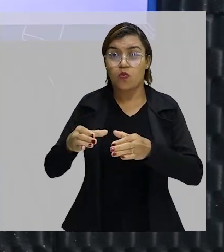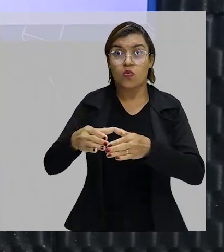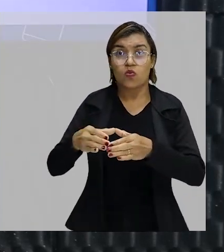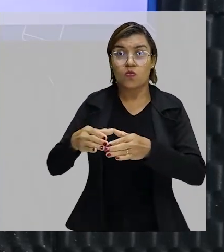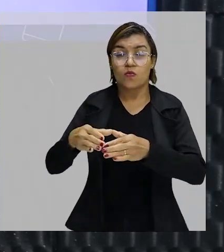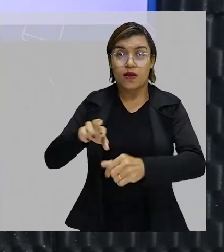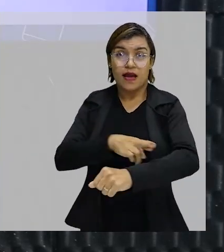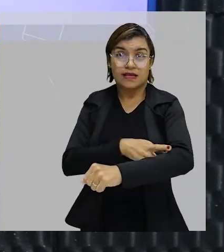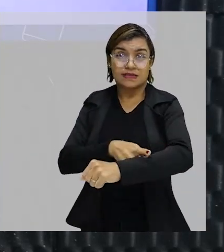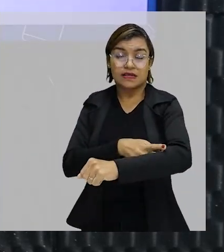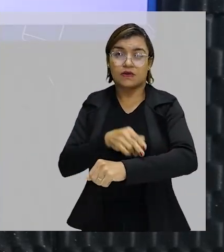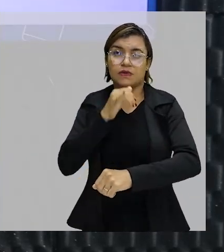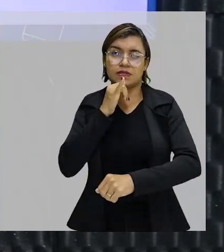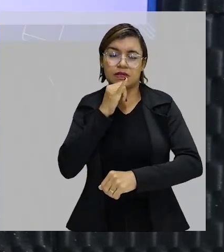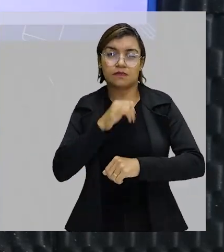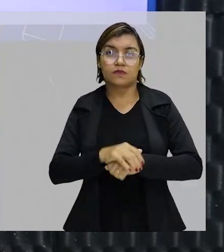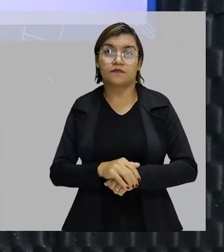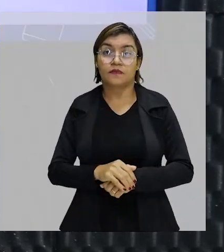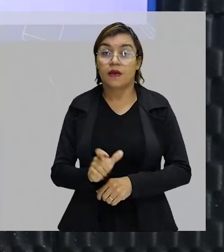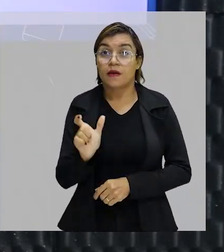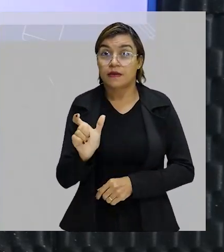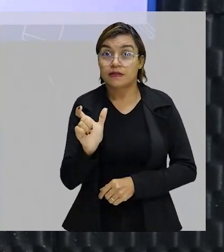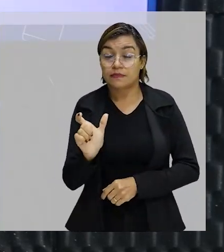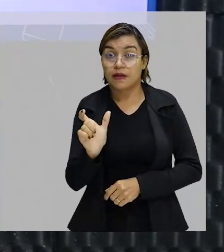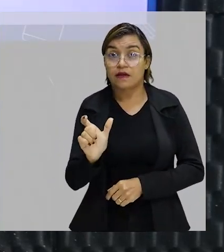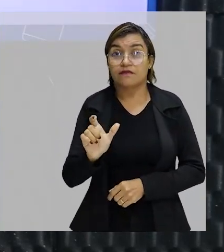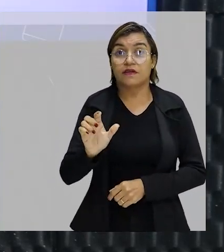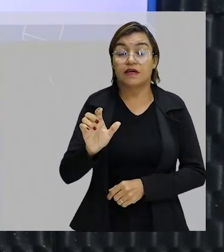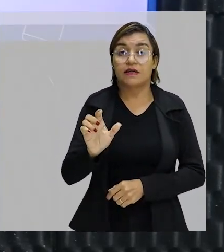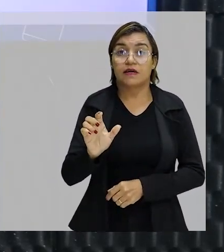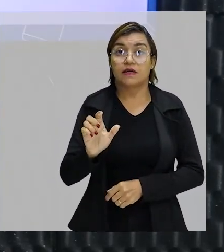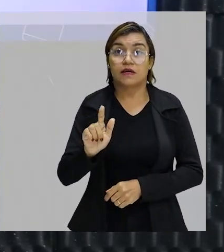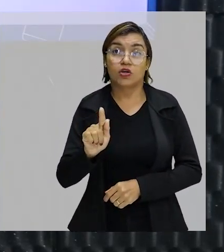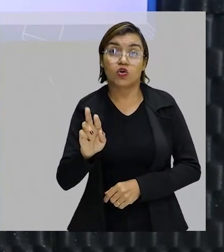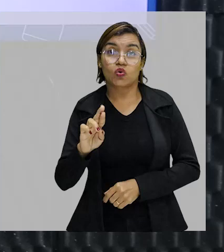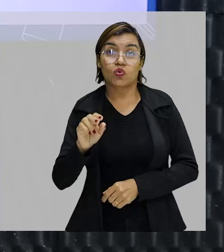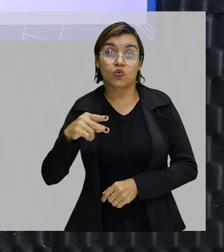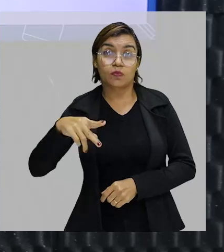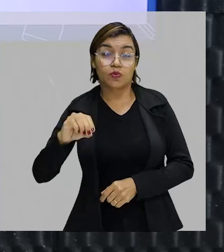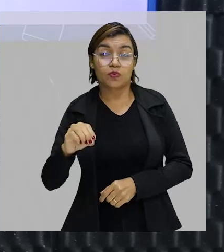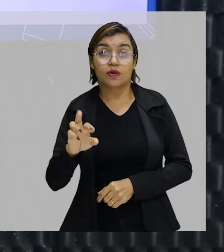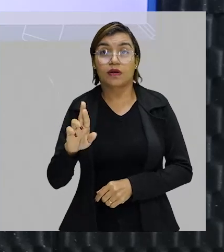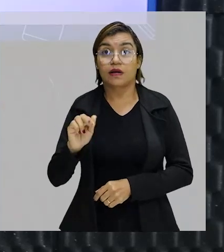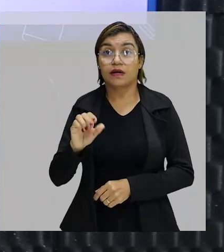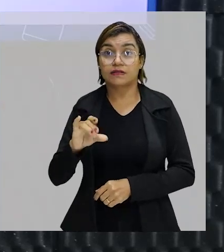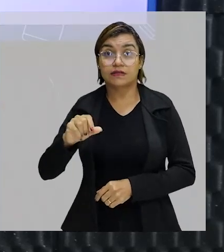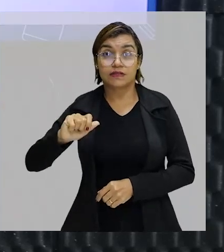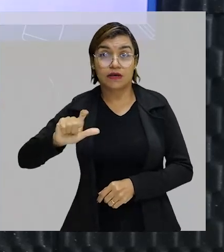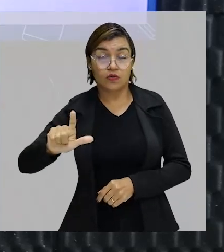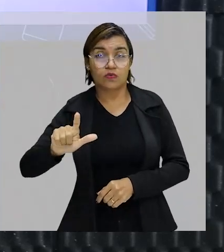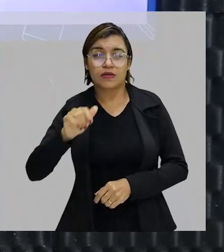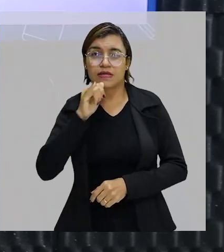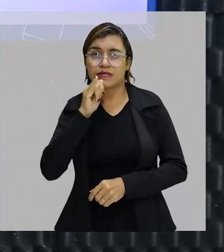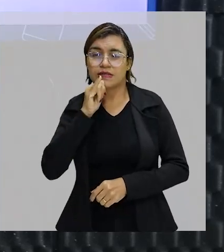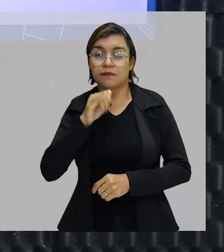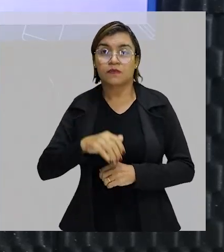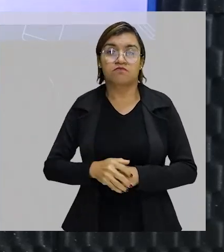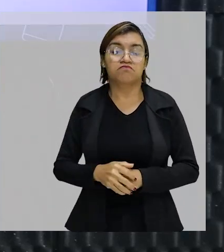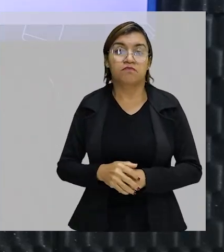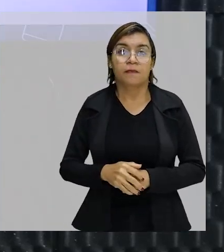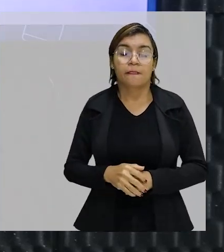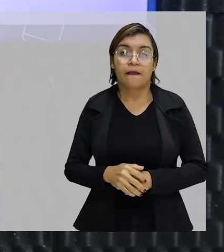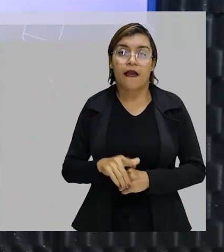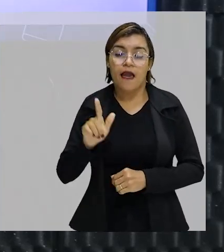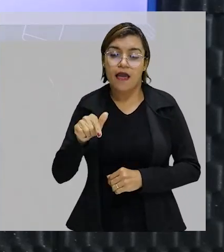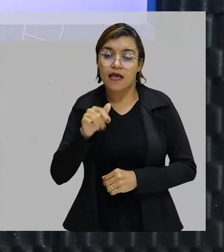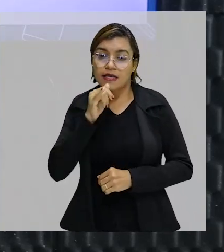racial. Esse termo grupo racial ele não é nem tão correto assim, porque raça é um termo mais biológico. Seria